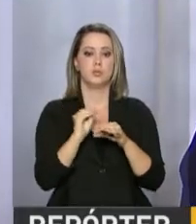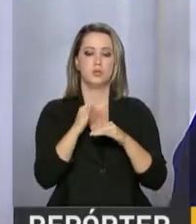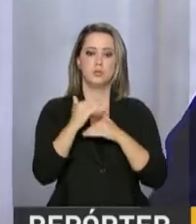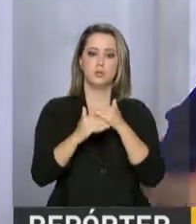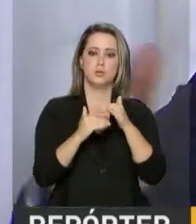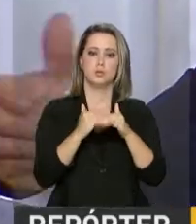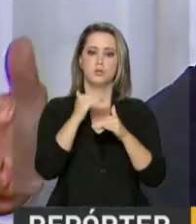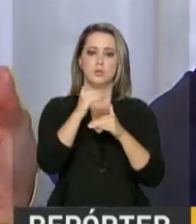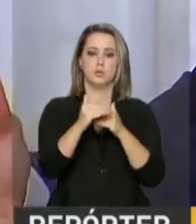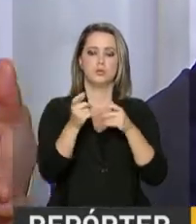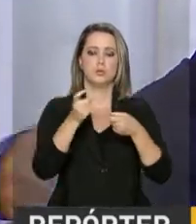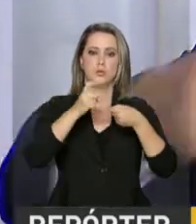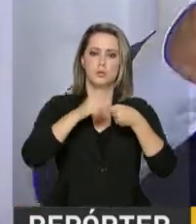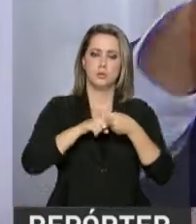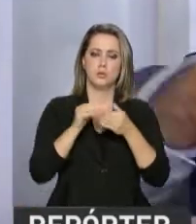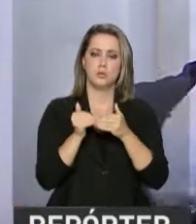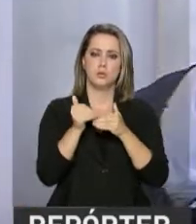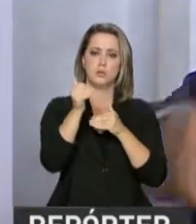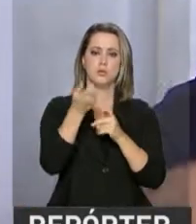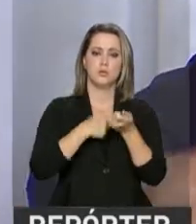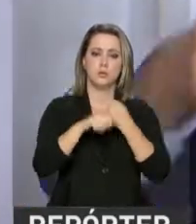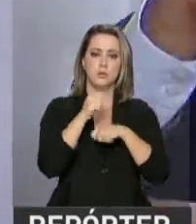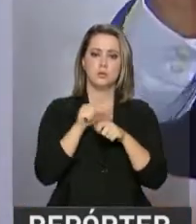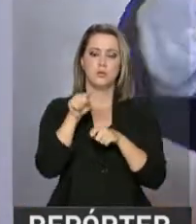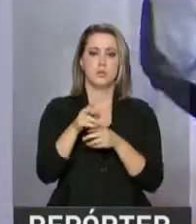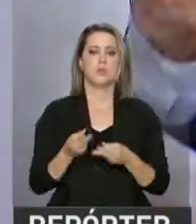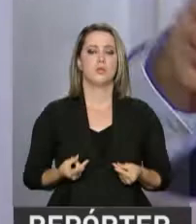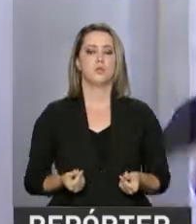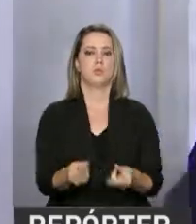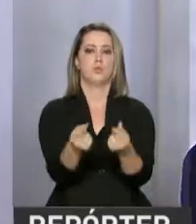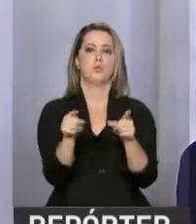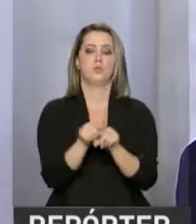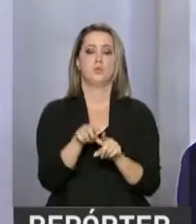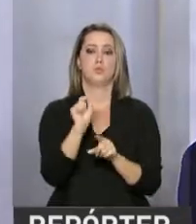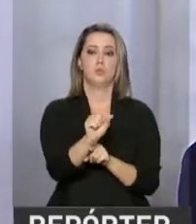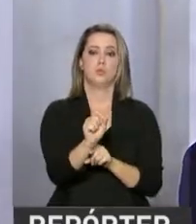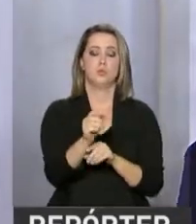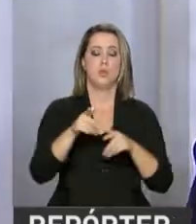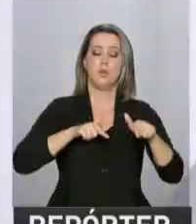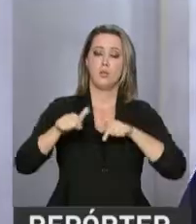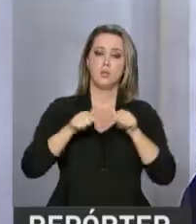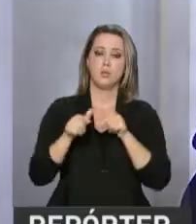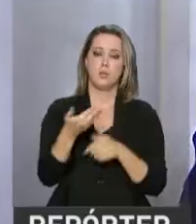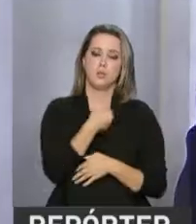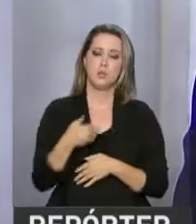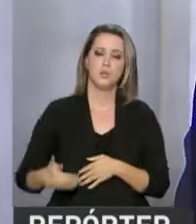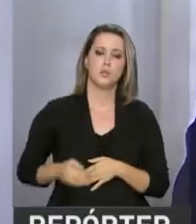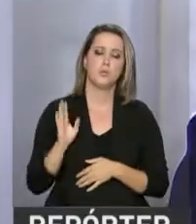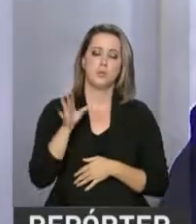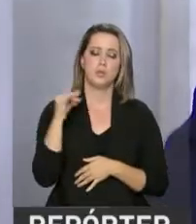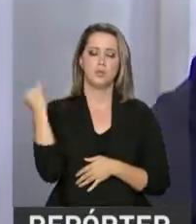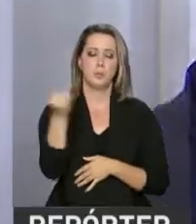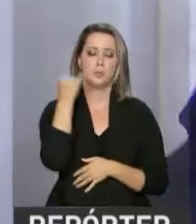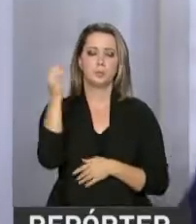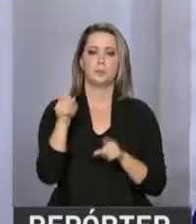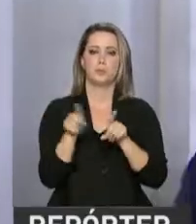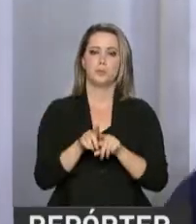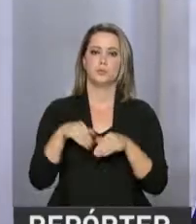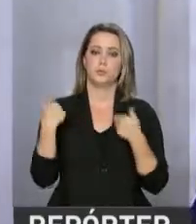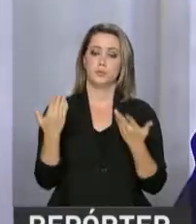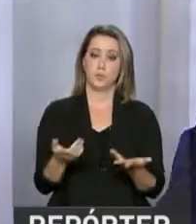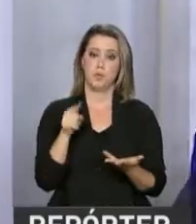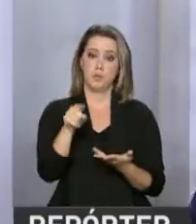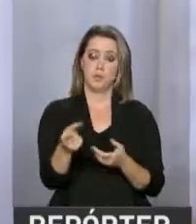de recuperação. Esses recursos e a ação do governo do estado certamente é fundamental. É fundamental para que